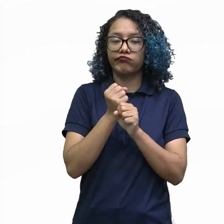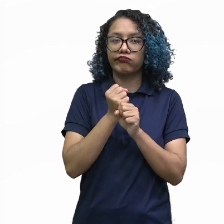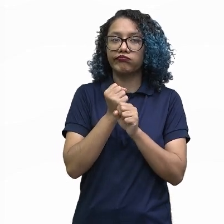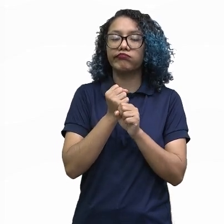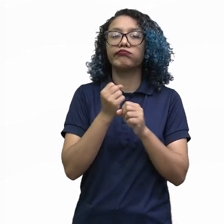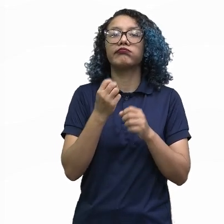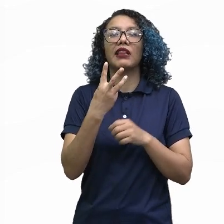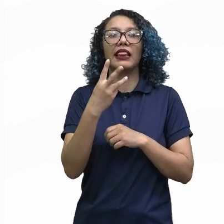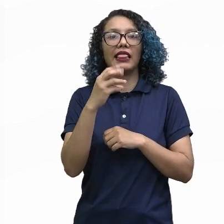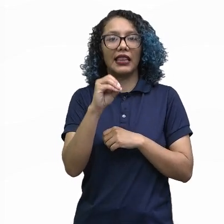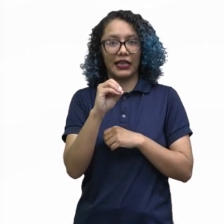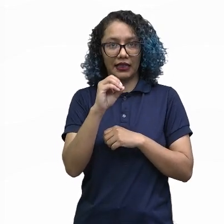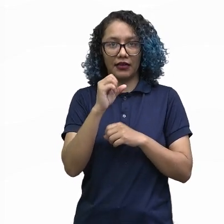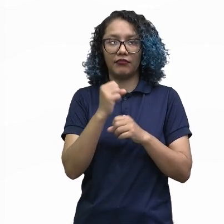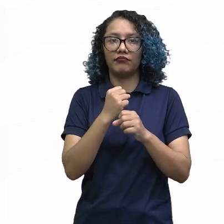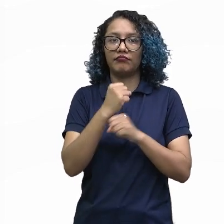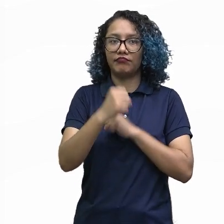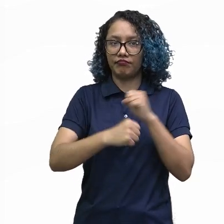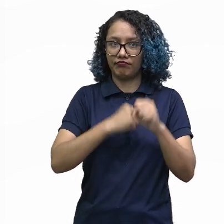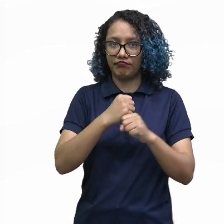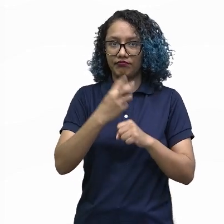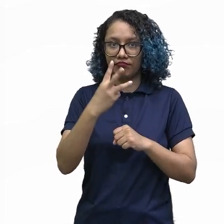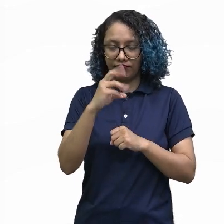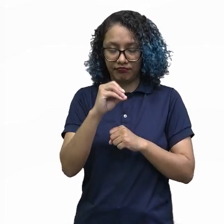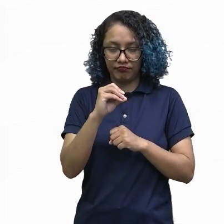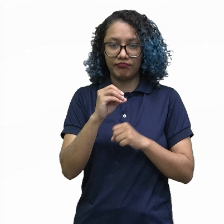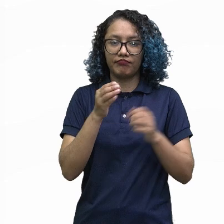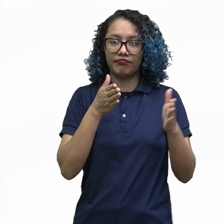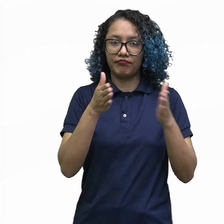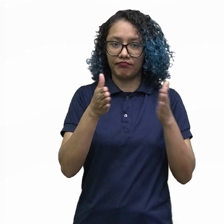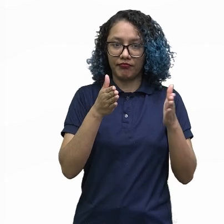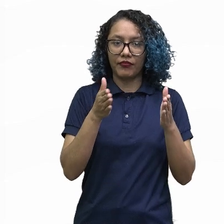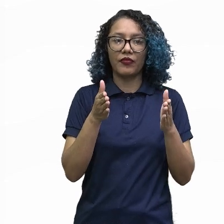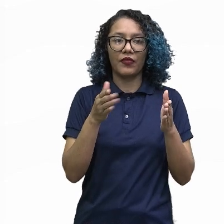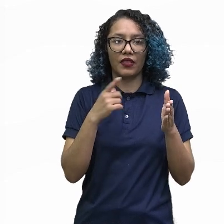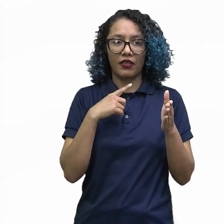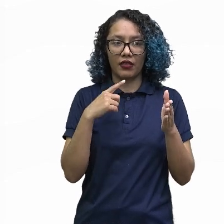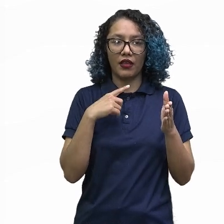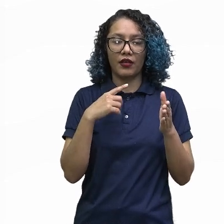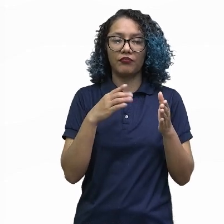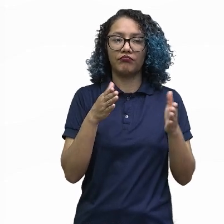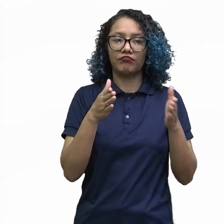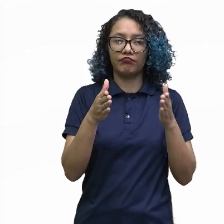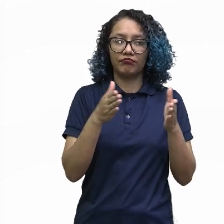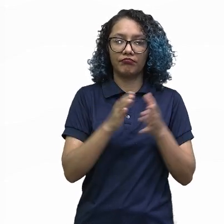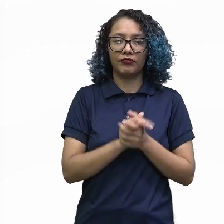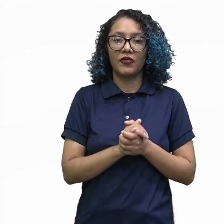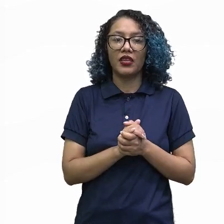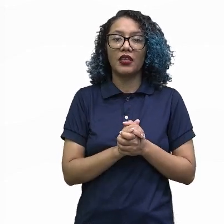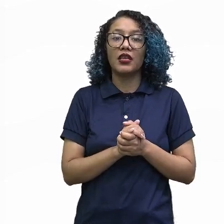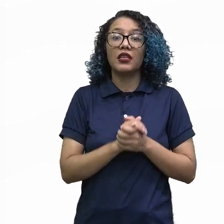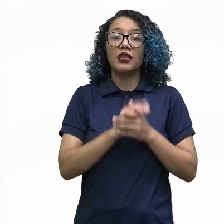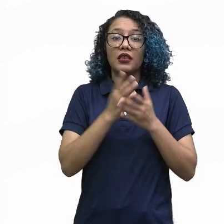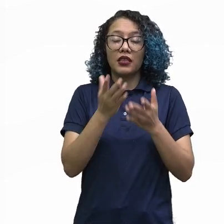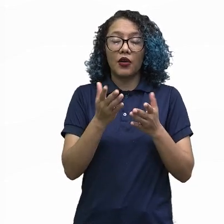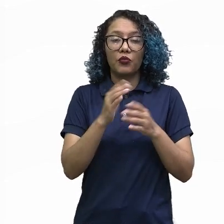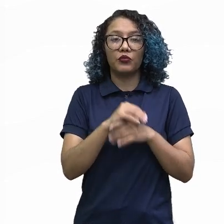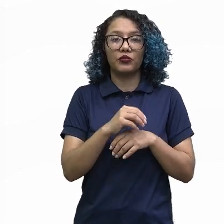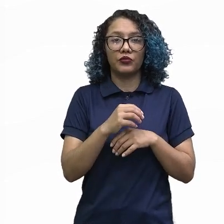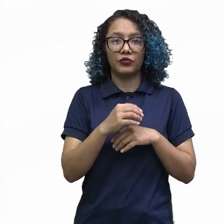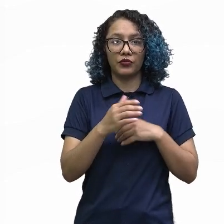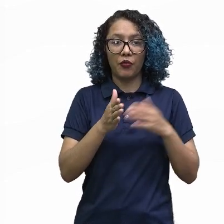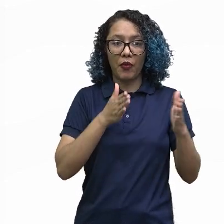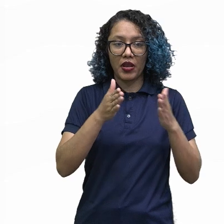bom? Então, essa quantidade do césio presente na amostra a cada 30 anos, ela diminui